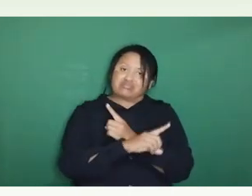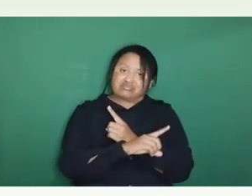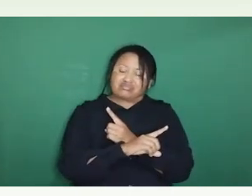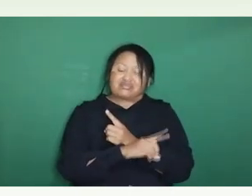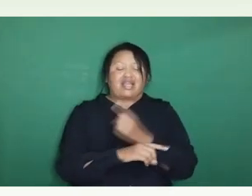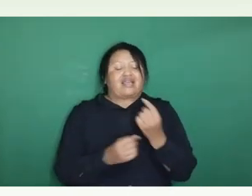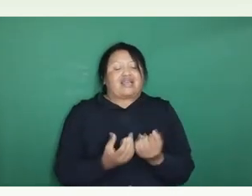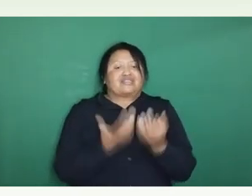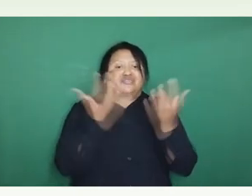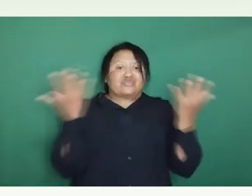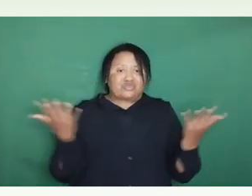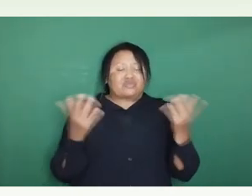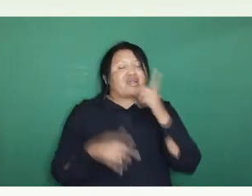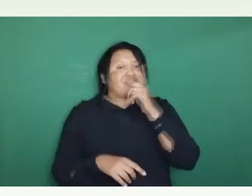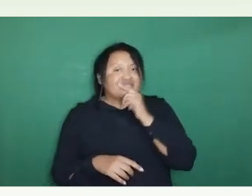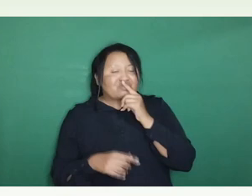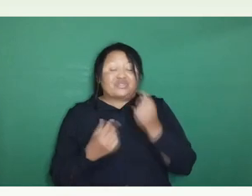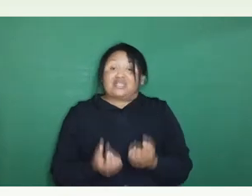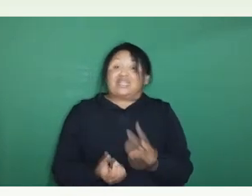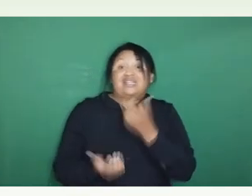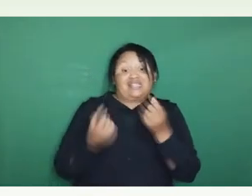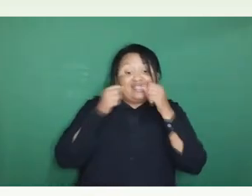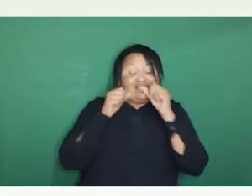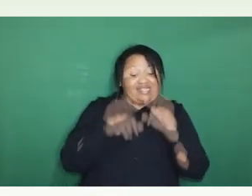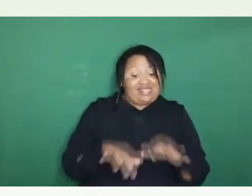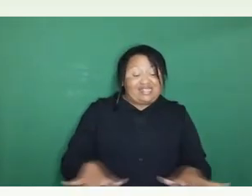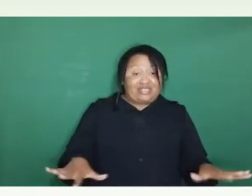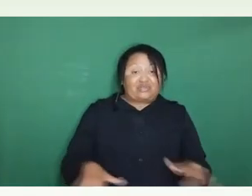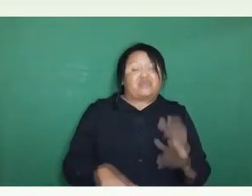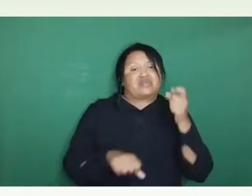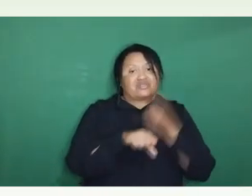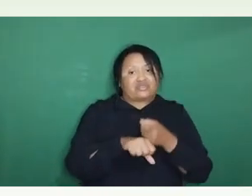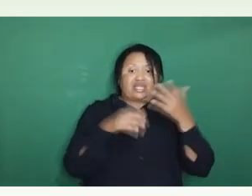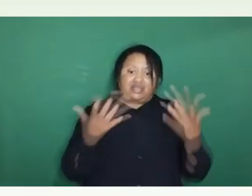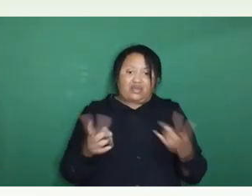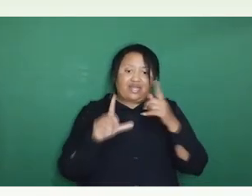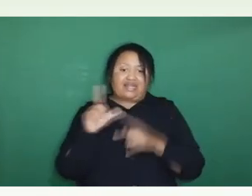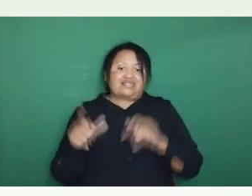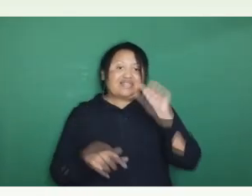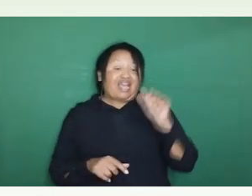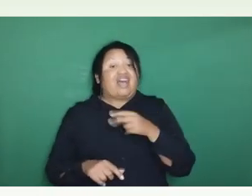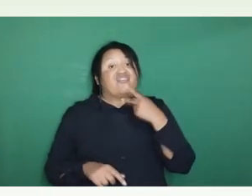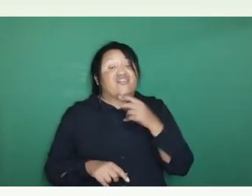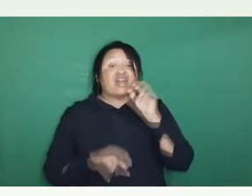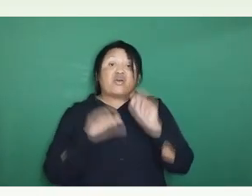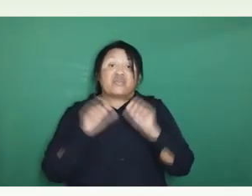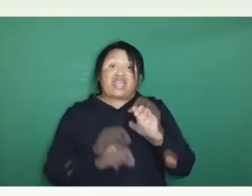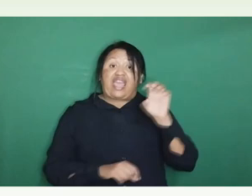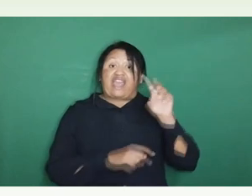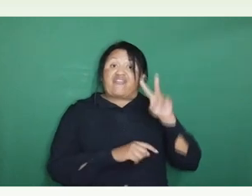gasoso para Lipe e de líquido para sólido então na alternativa a ele fala de evaporação